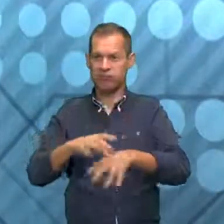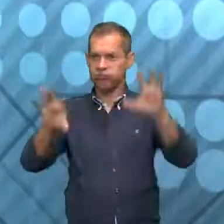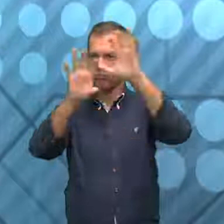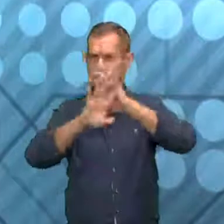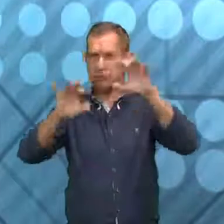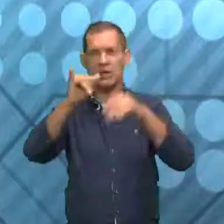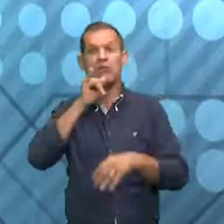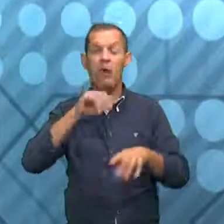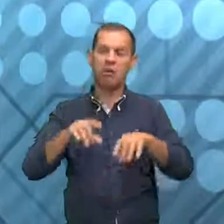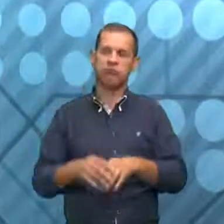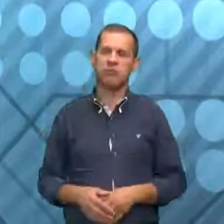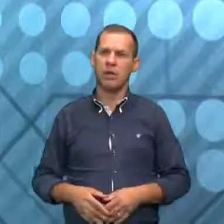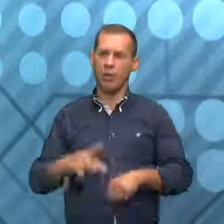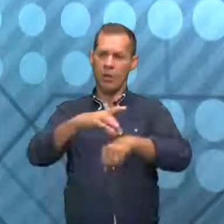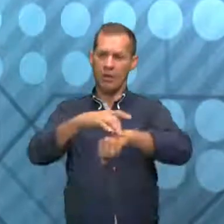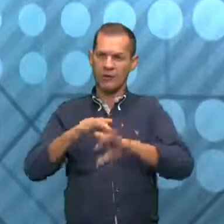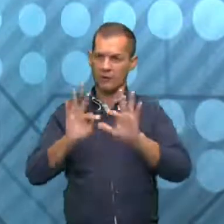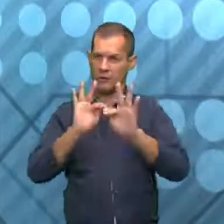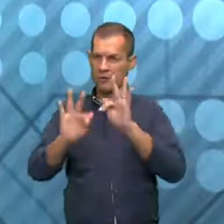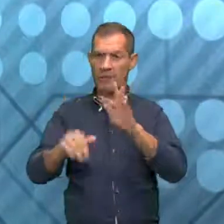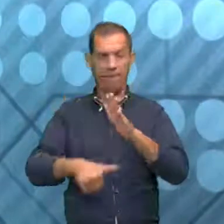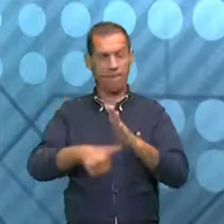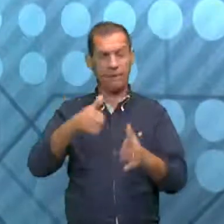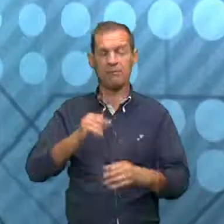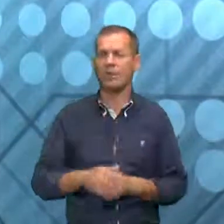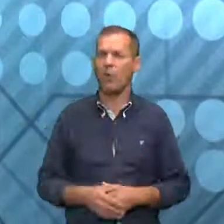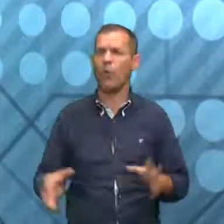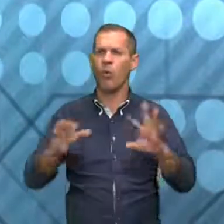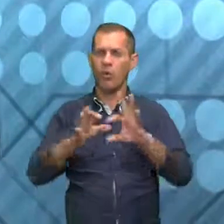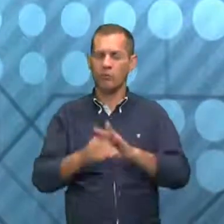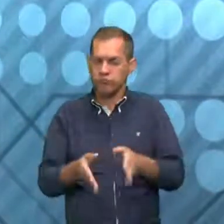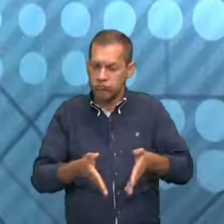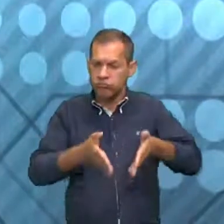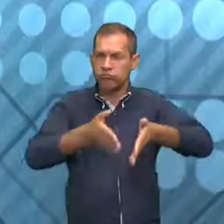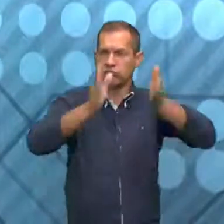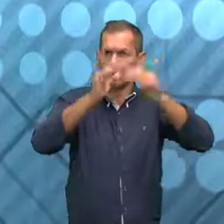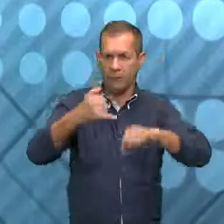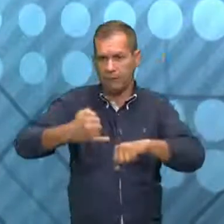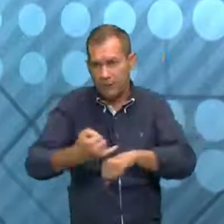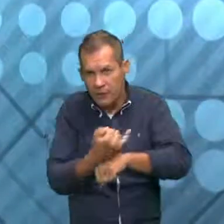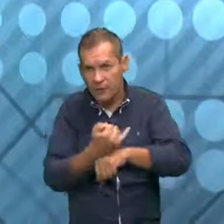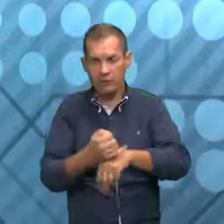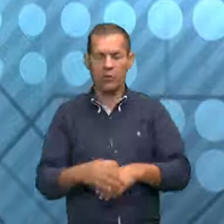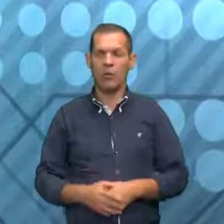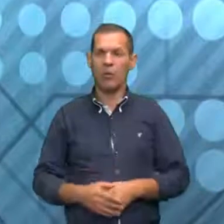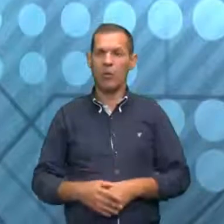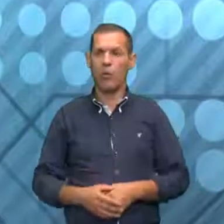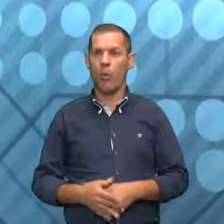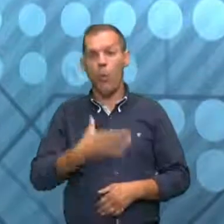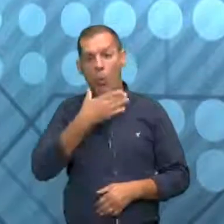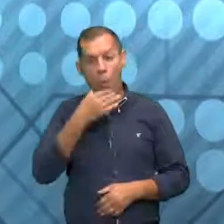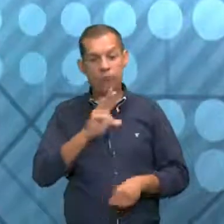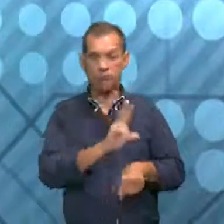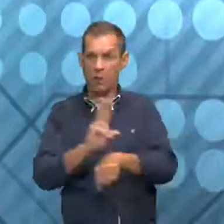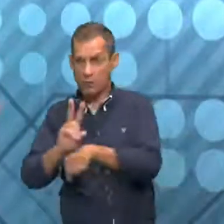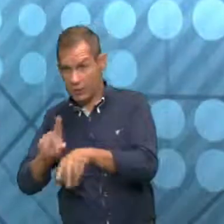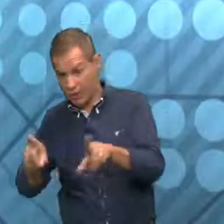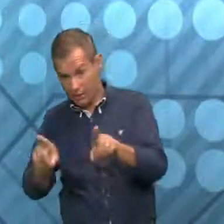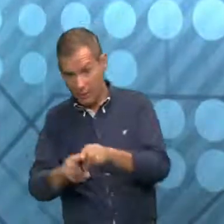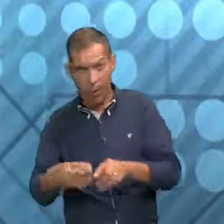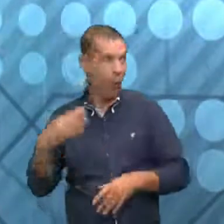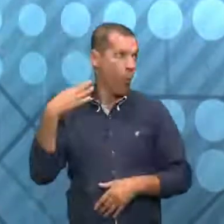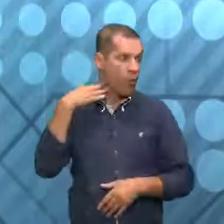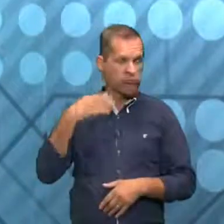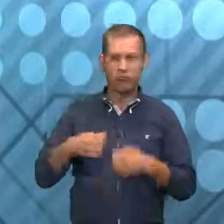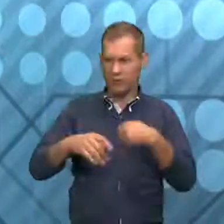por exemplo. Segurança física, primeiro, é claro, envolve o prédio, envolve ter segurança física, segurança armada, depende se for um banco,